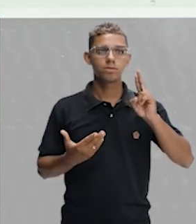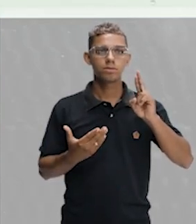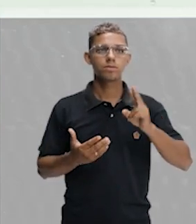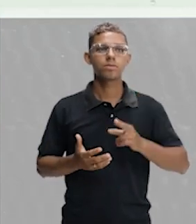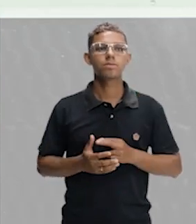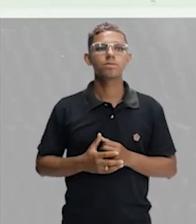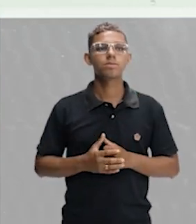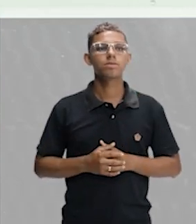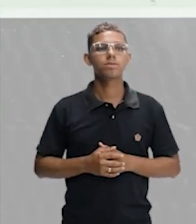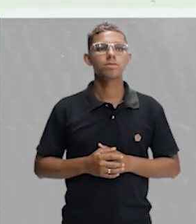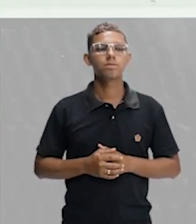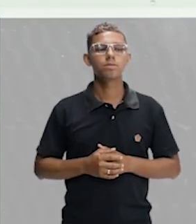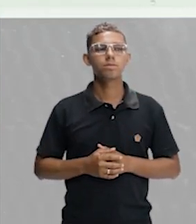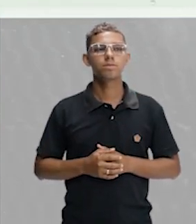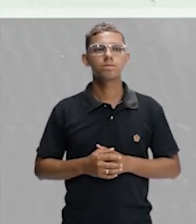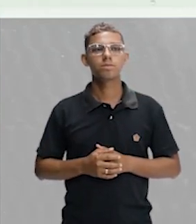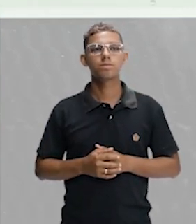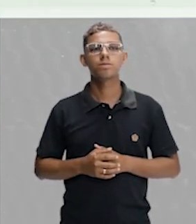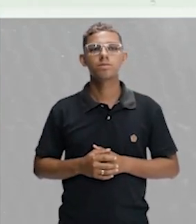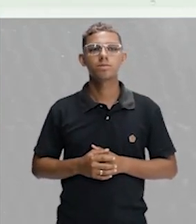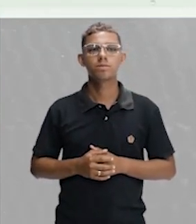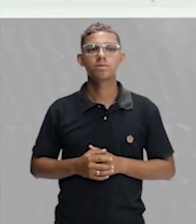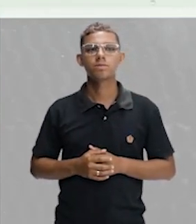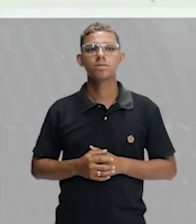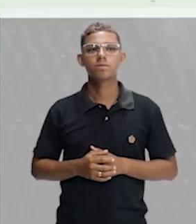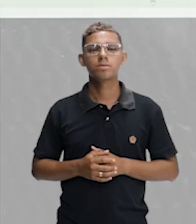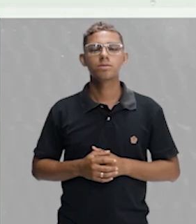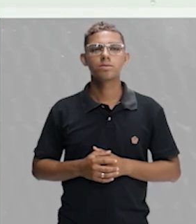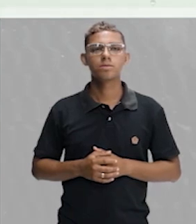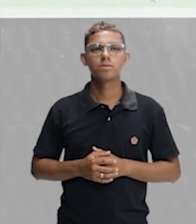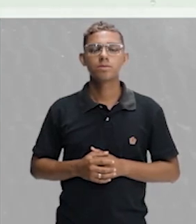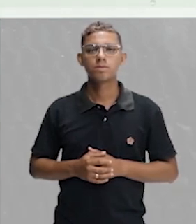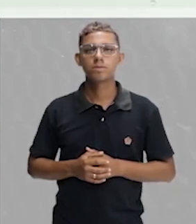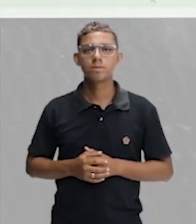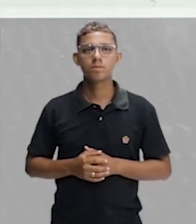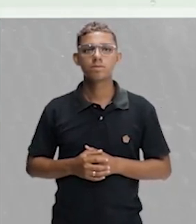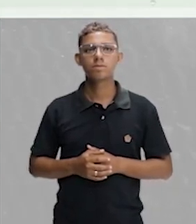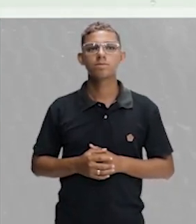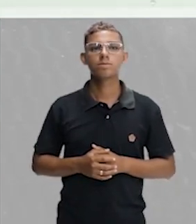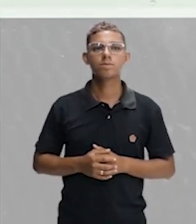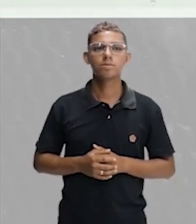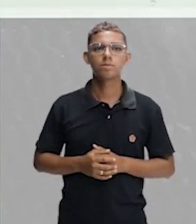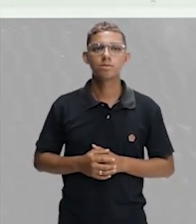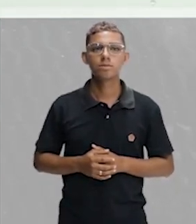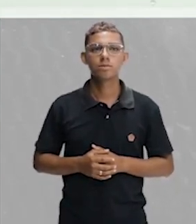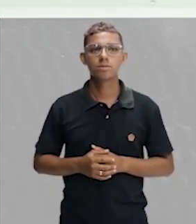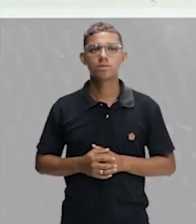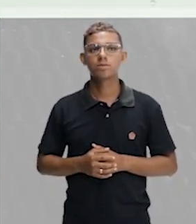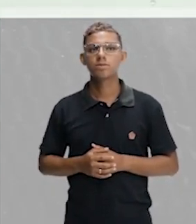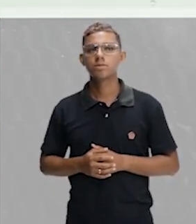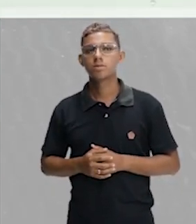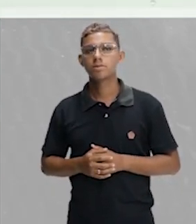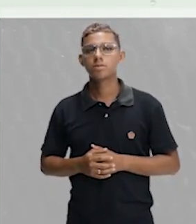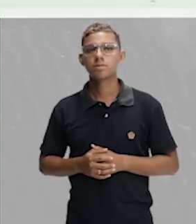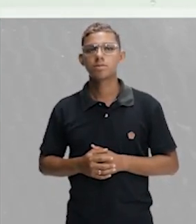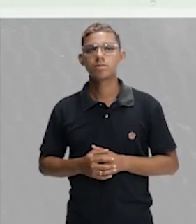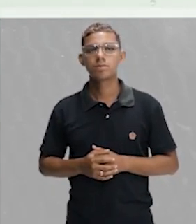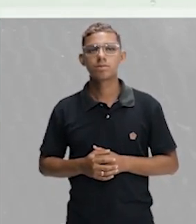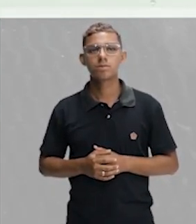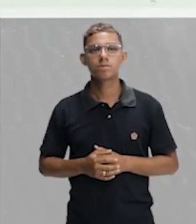da reta r essa aí de vermelho ora pessoal beleza que que acontece